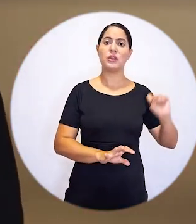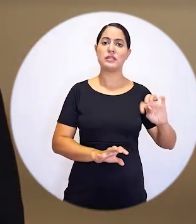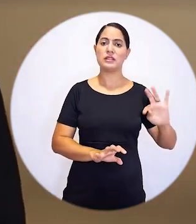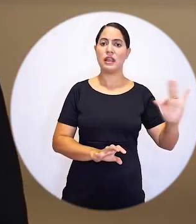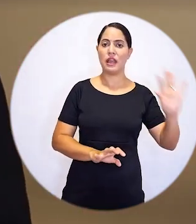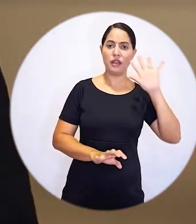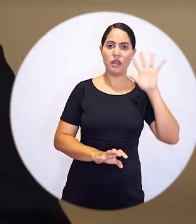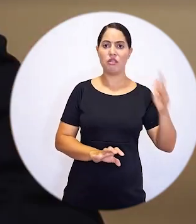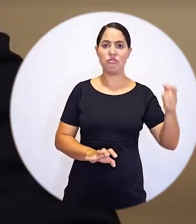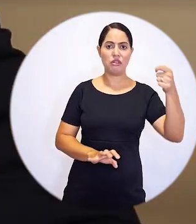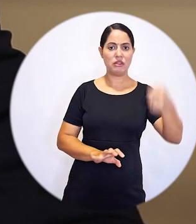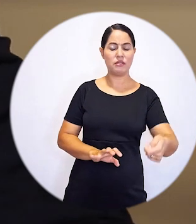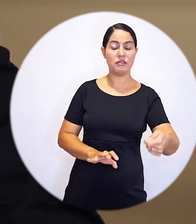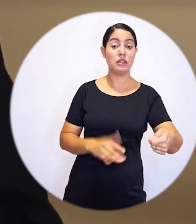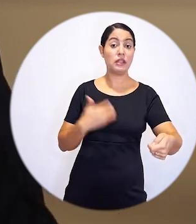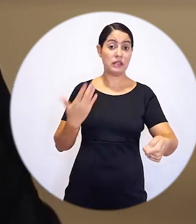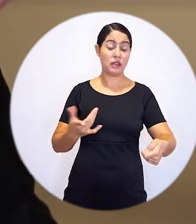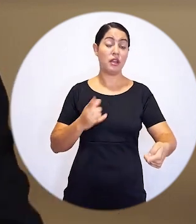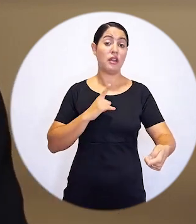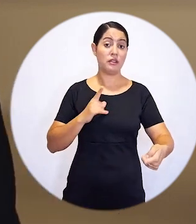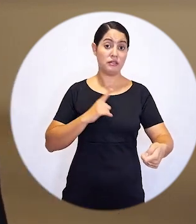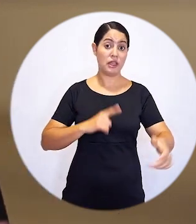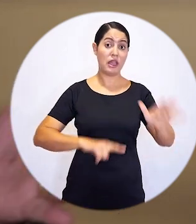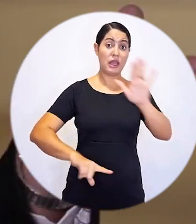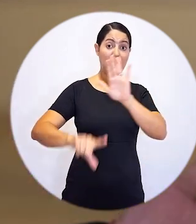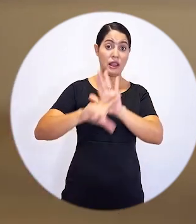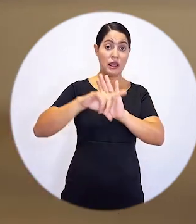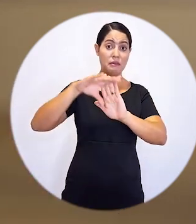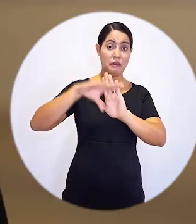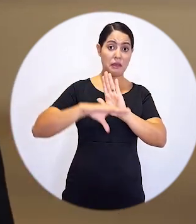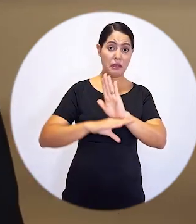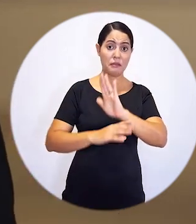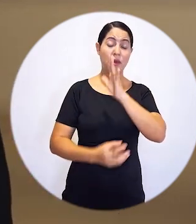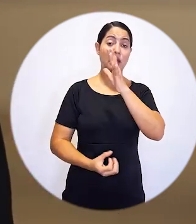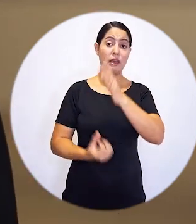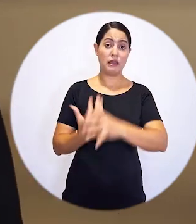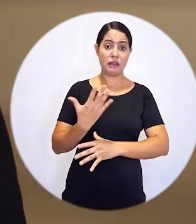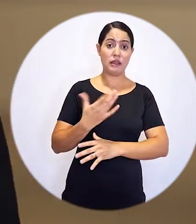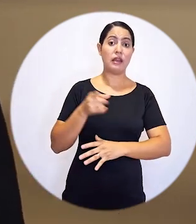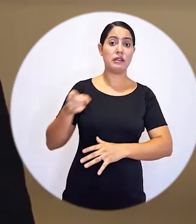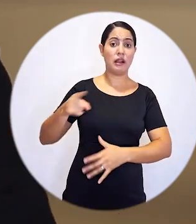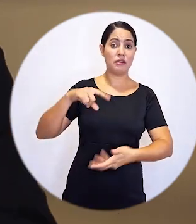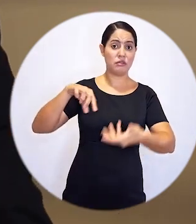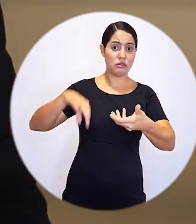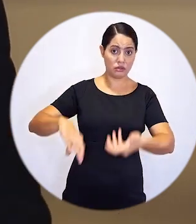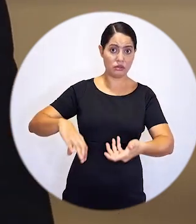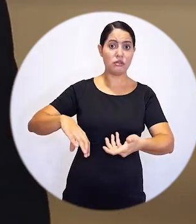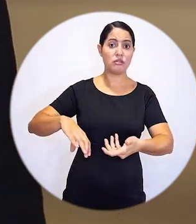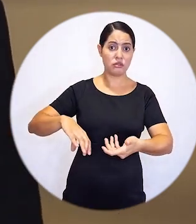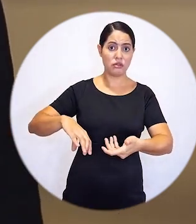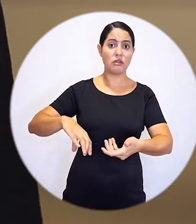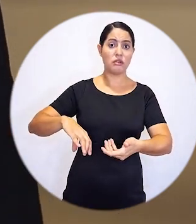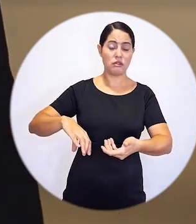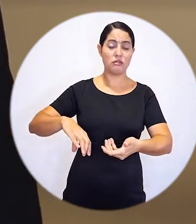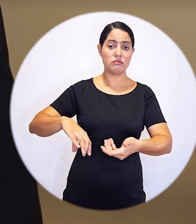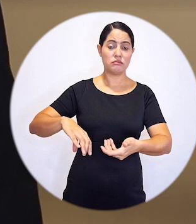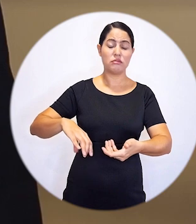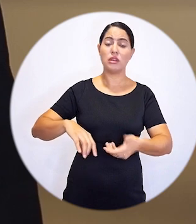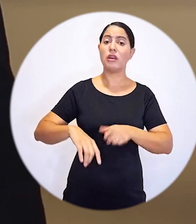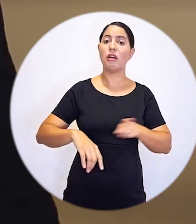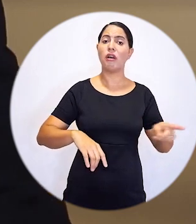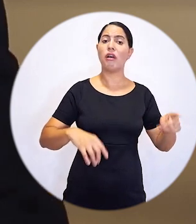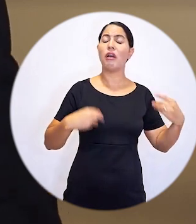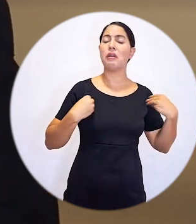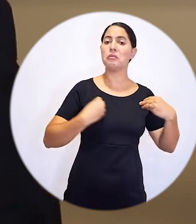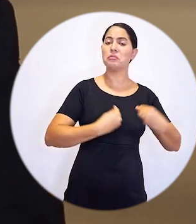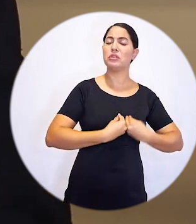Supremo tinha decidido. Portanto, diante das várias ações em face da lei criada pelo Congresso Nacional,